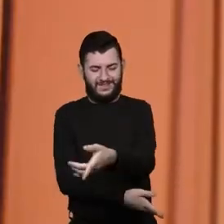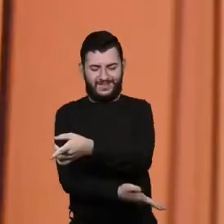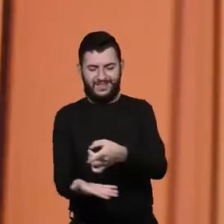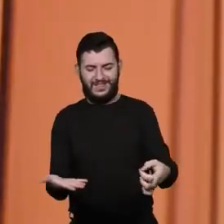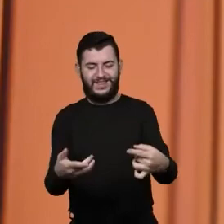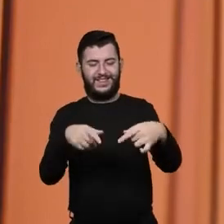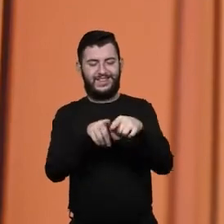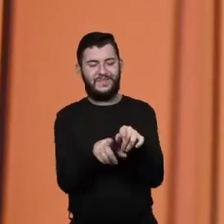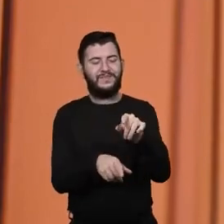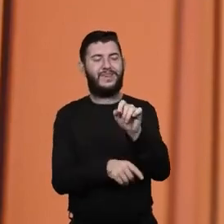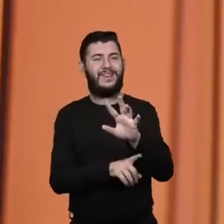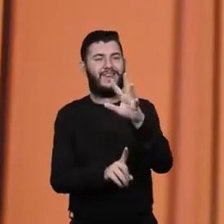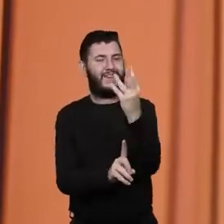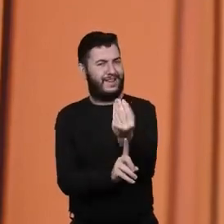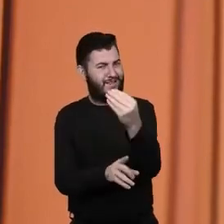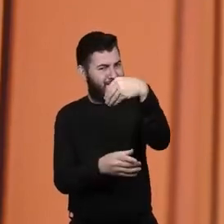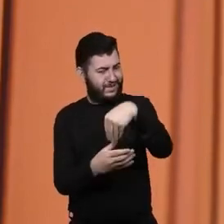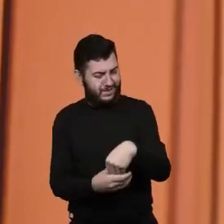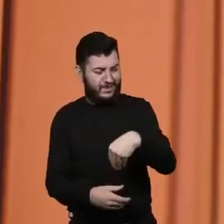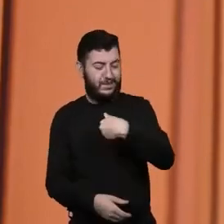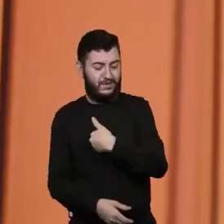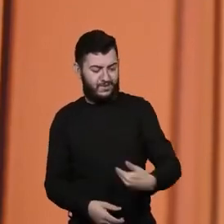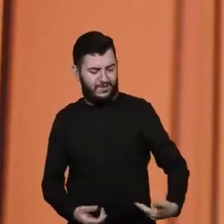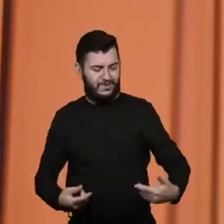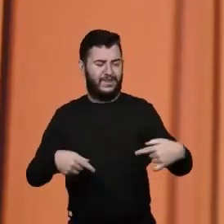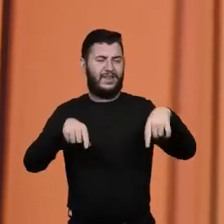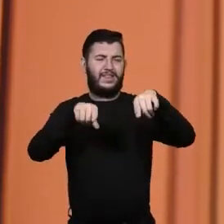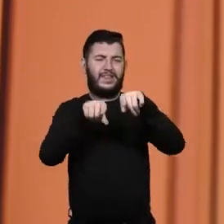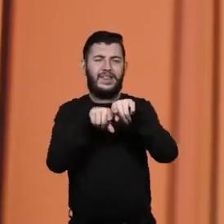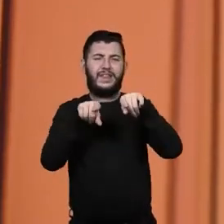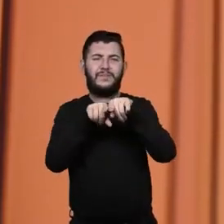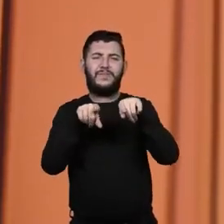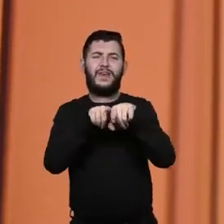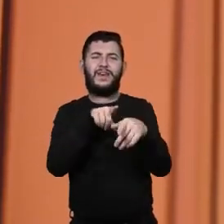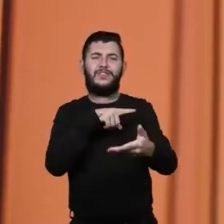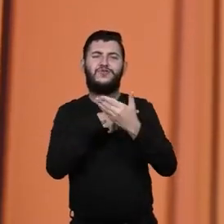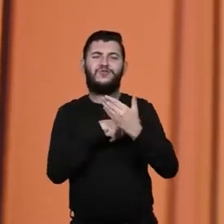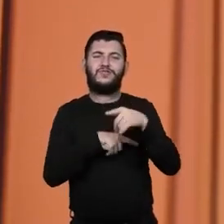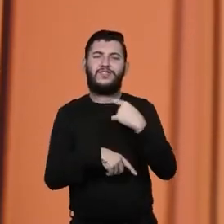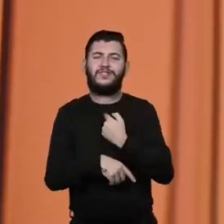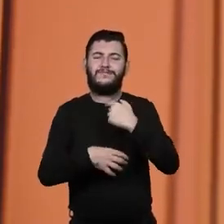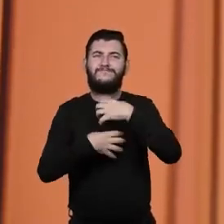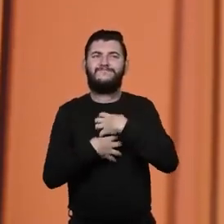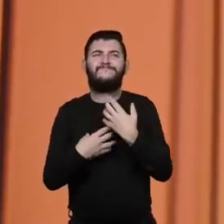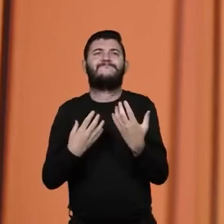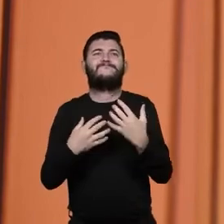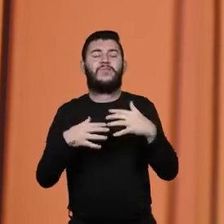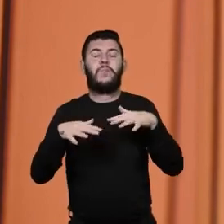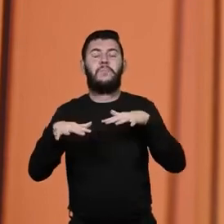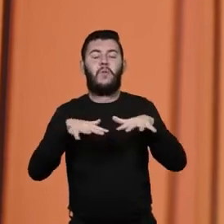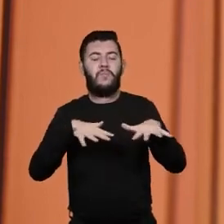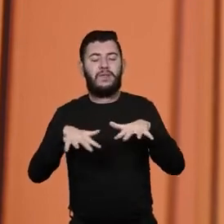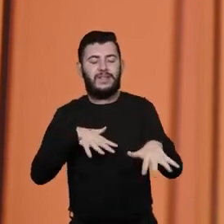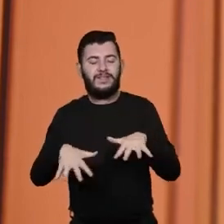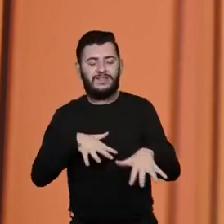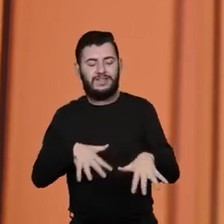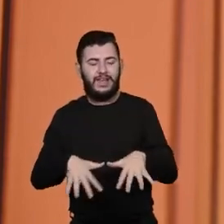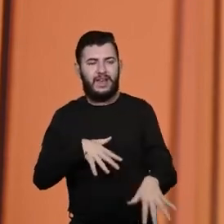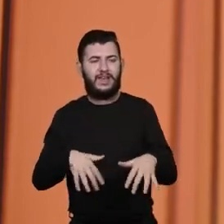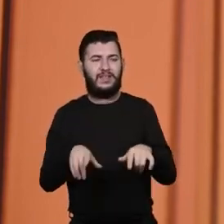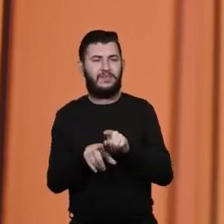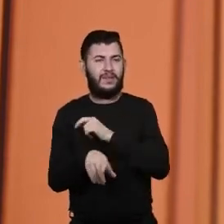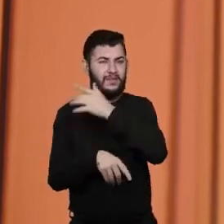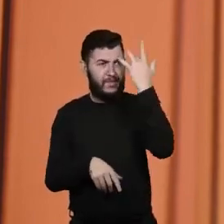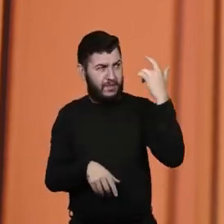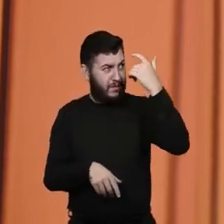governo é algo que realmente mobiliza muito a gente, né? A gente muitas vezes acha que a inovação, o pessoal acha que a